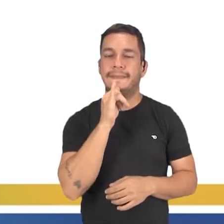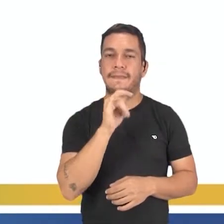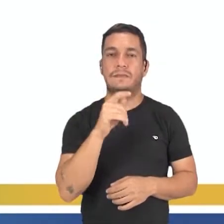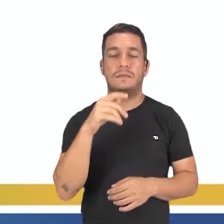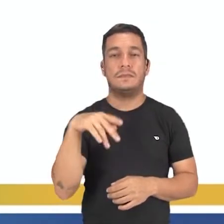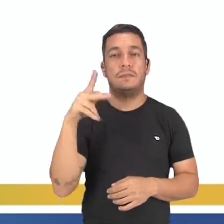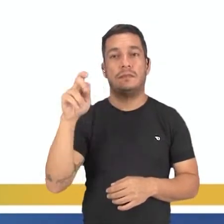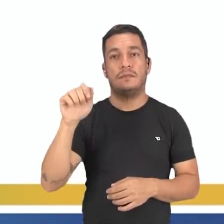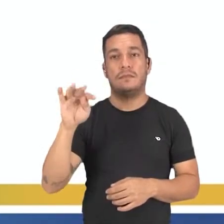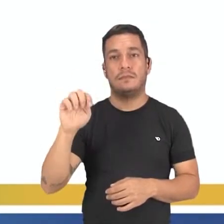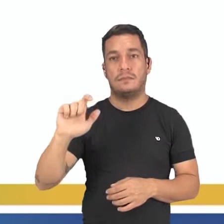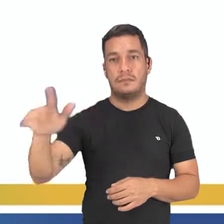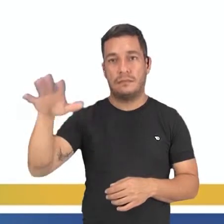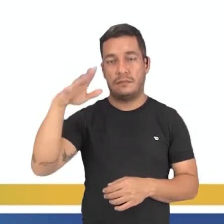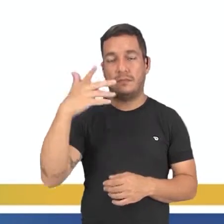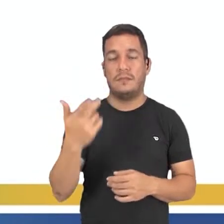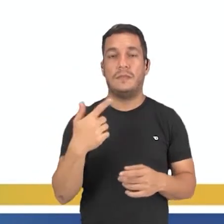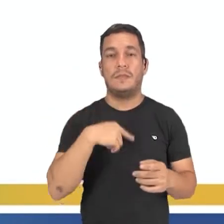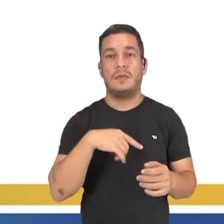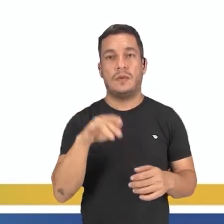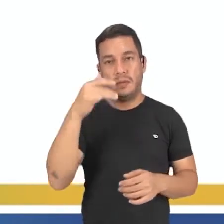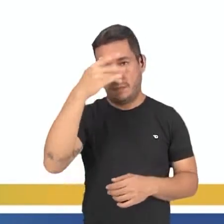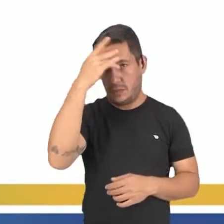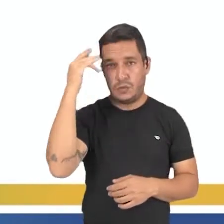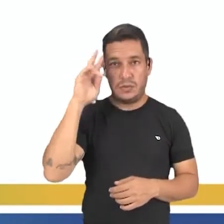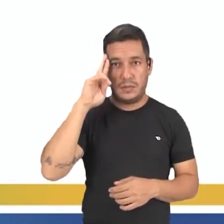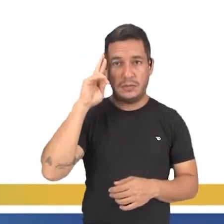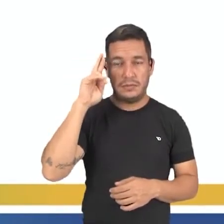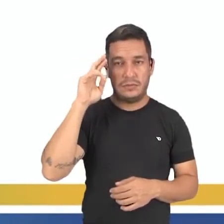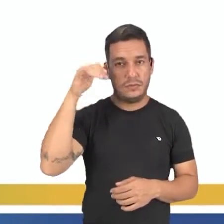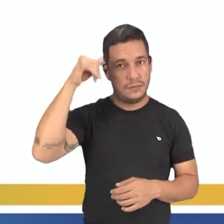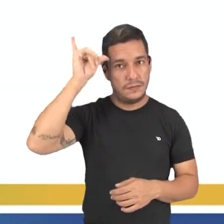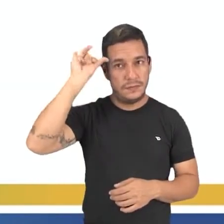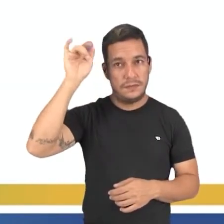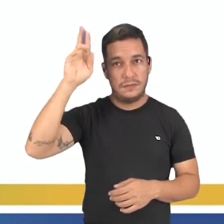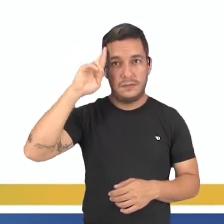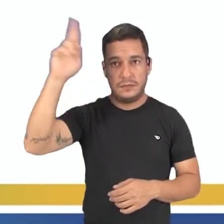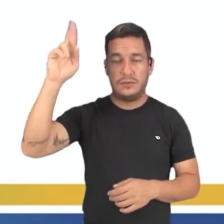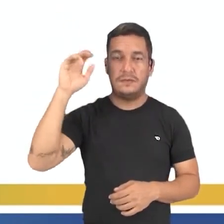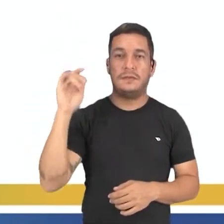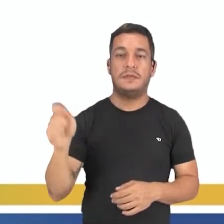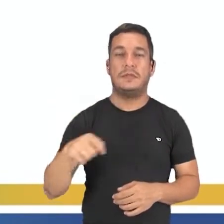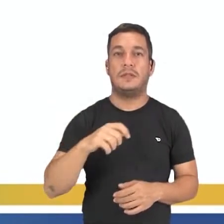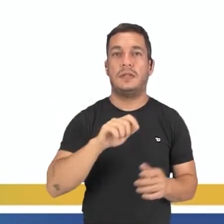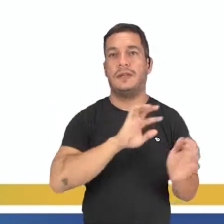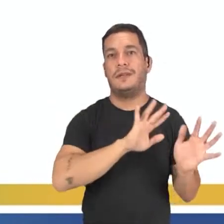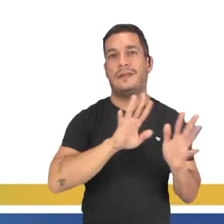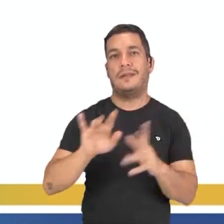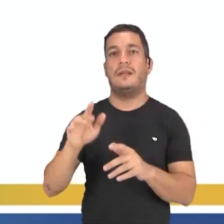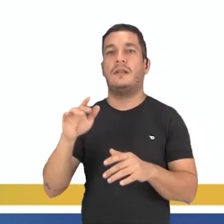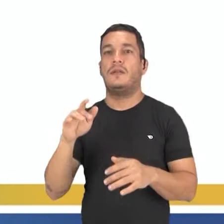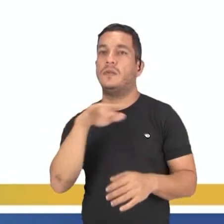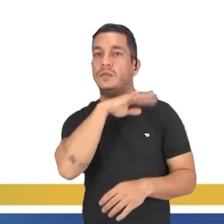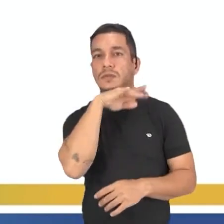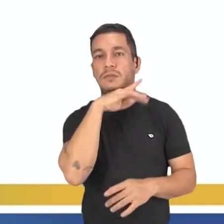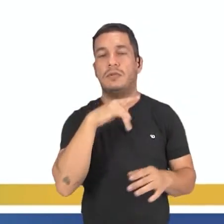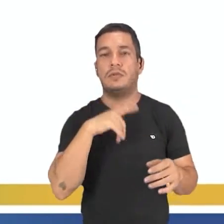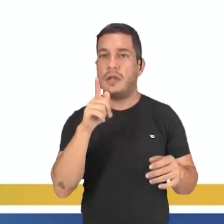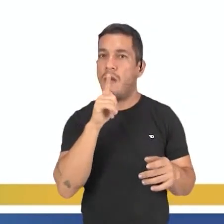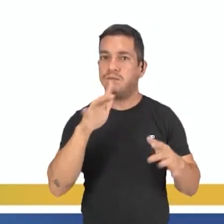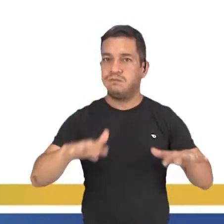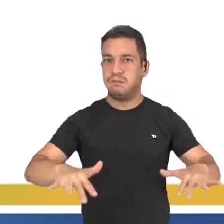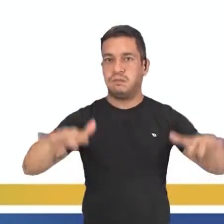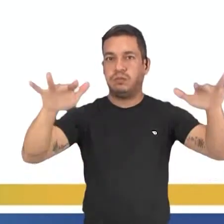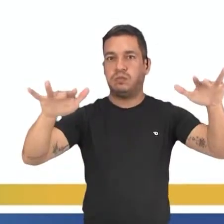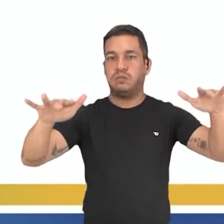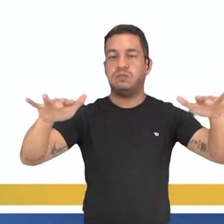no Pantanal, quando os vaqueiros resolvem transportar os seus animais quando acontecem as enchentes no Pantanal.